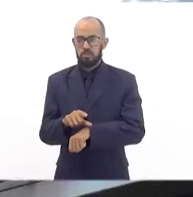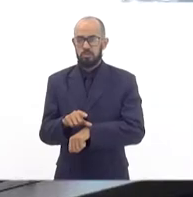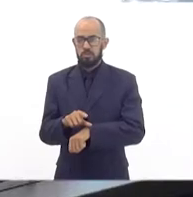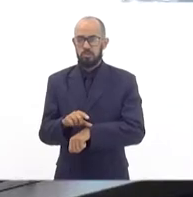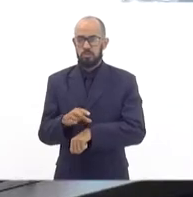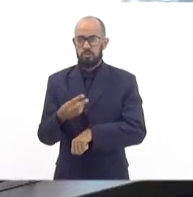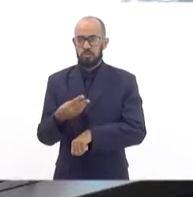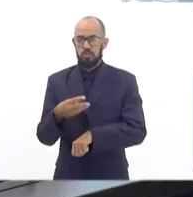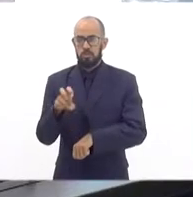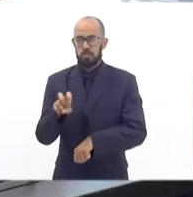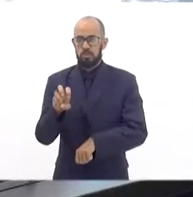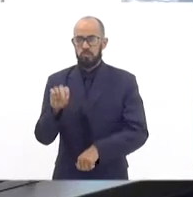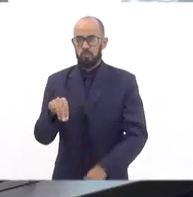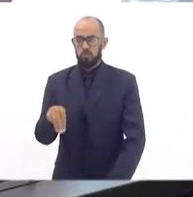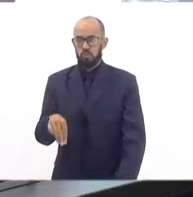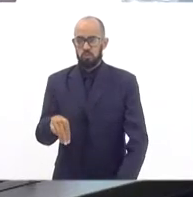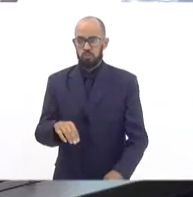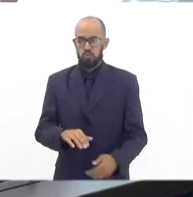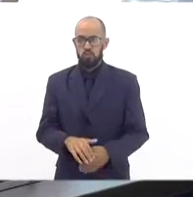horas e 35 minutos,